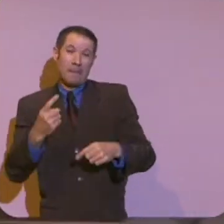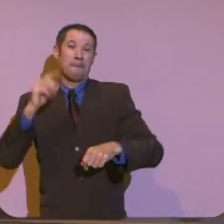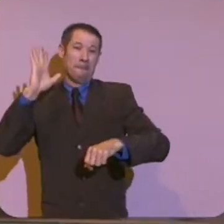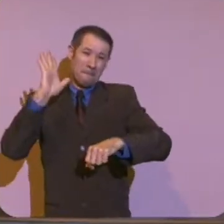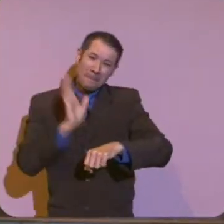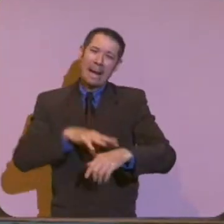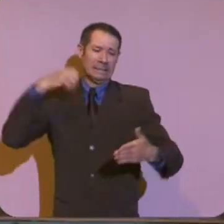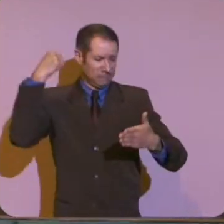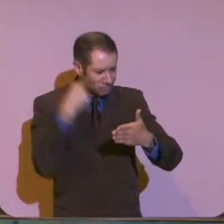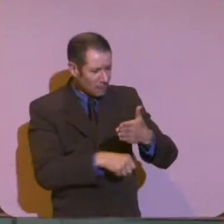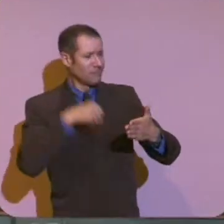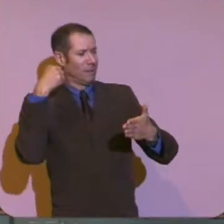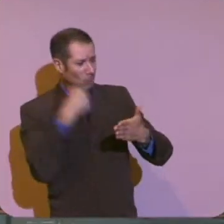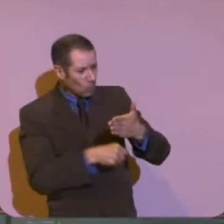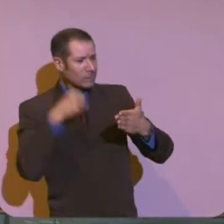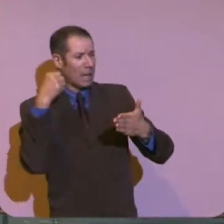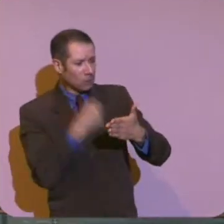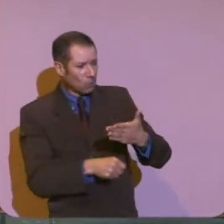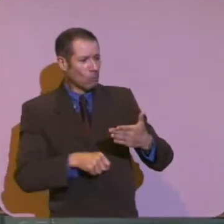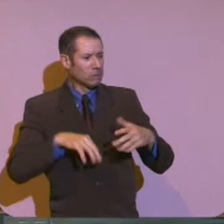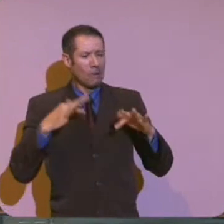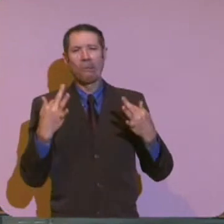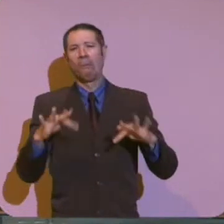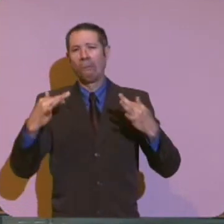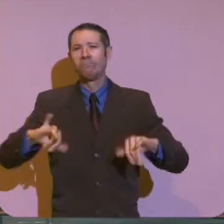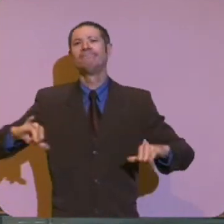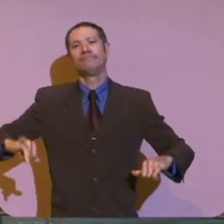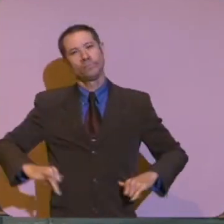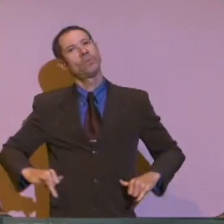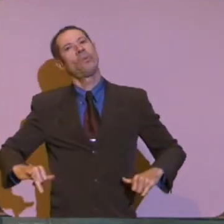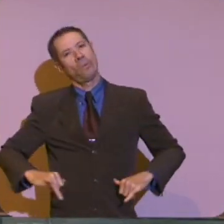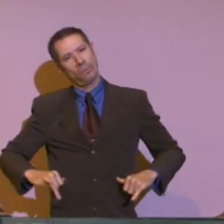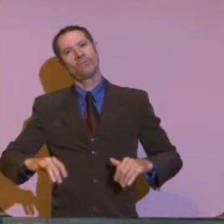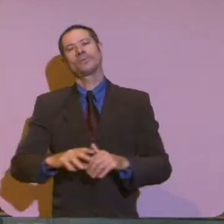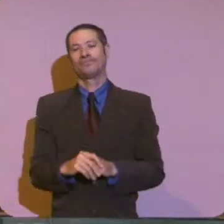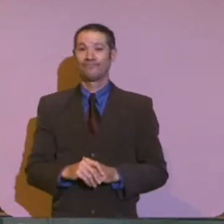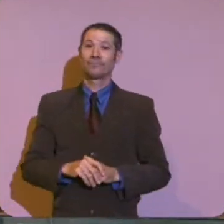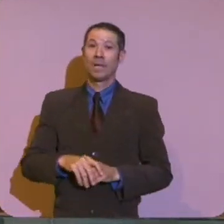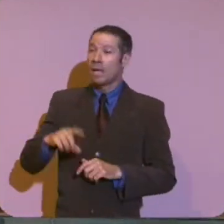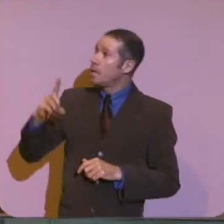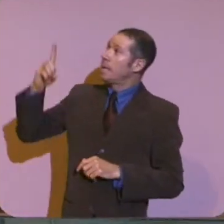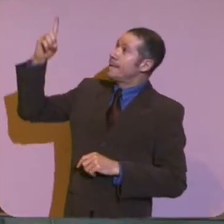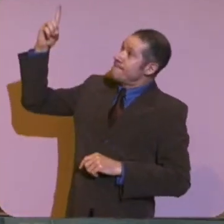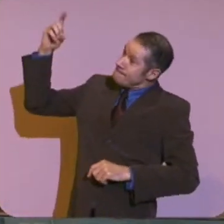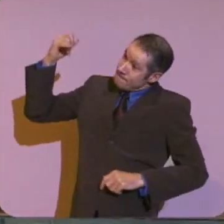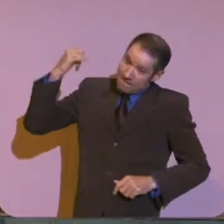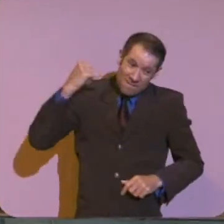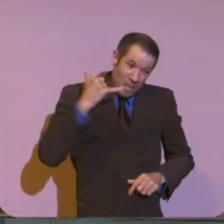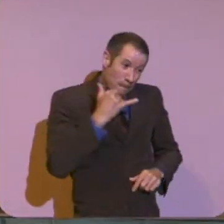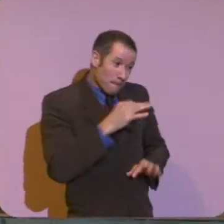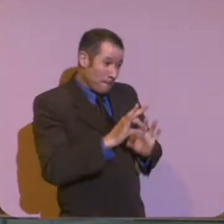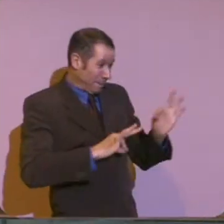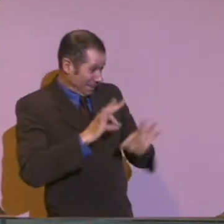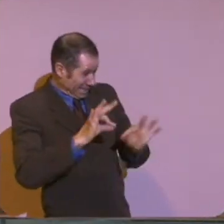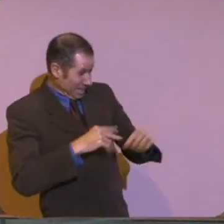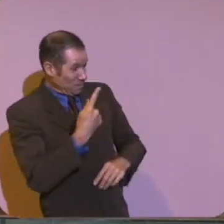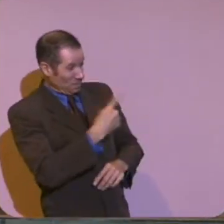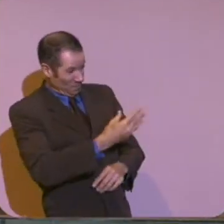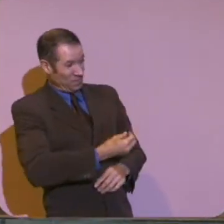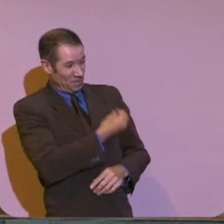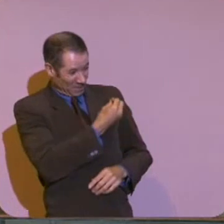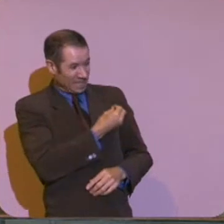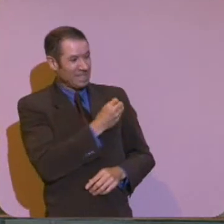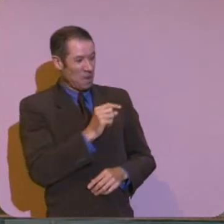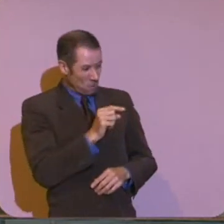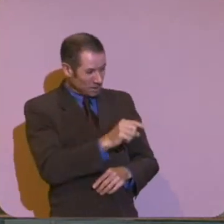você luta, mais você se machuca. Eu tenho um plano para a tua vida, eu tenho um projeto para